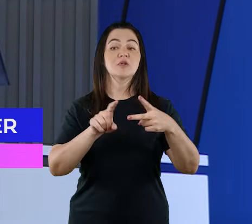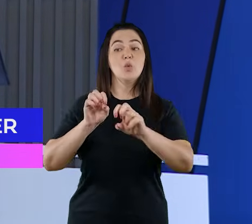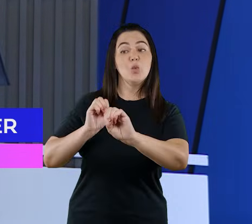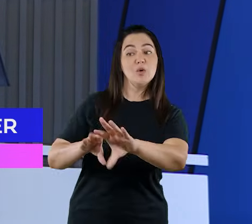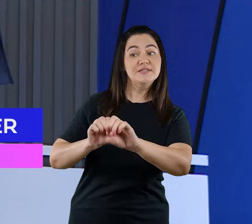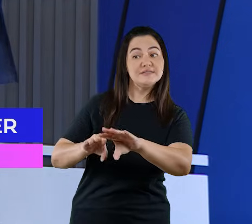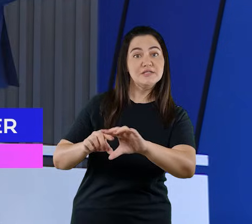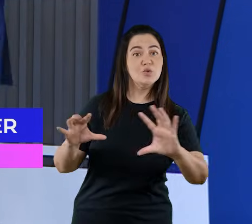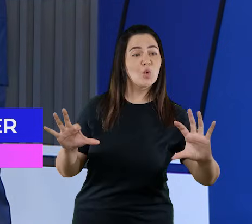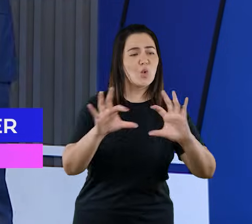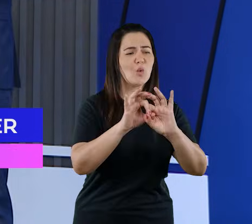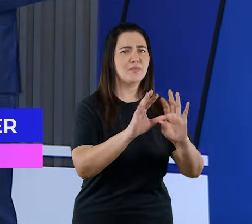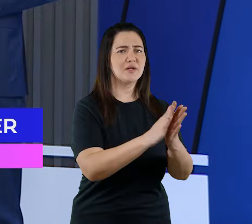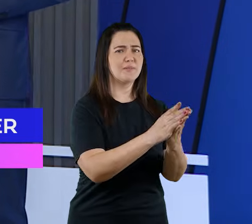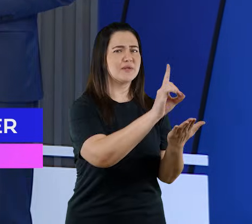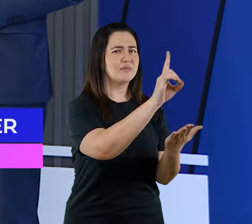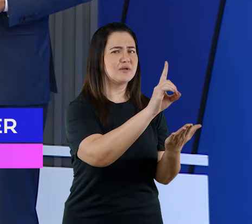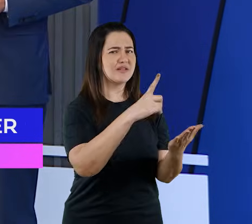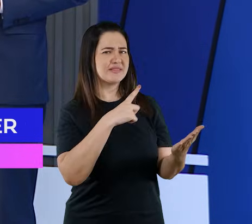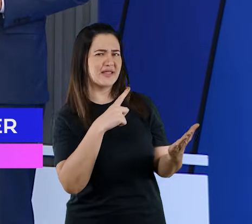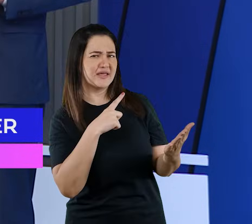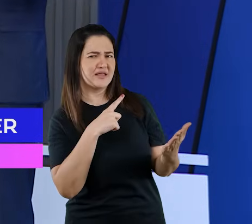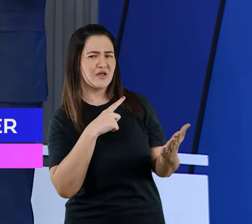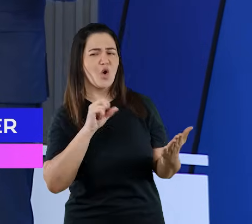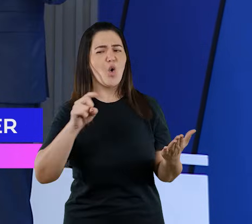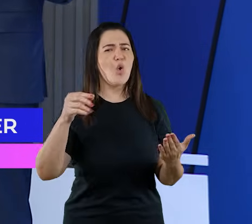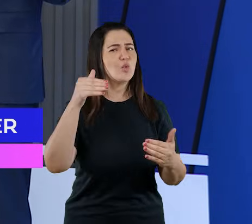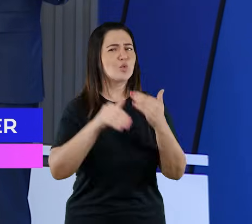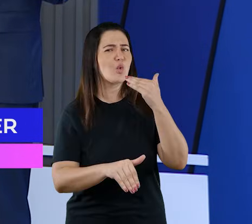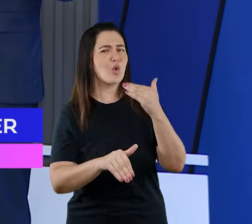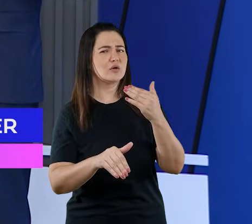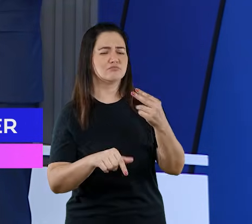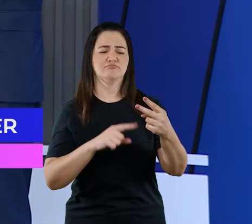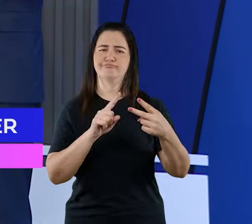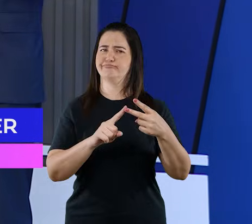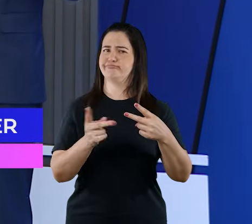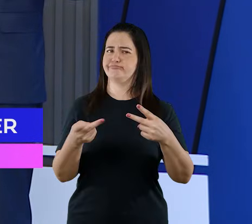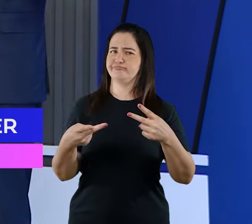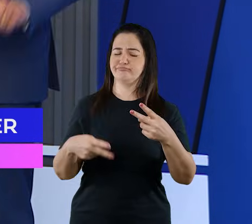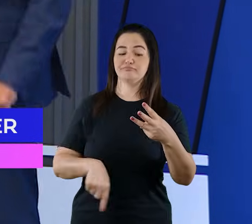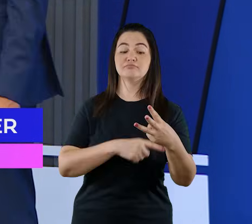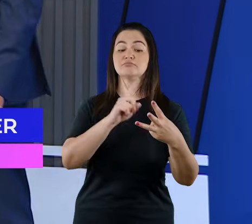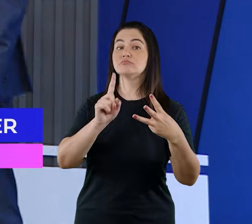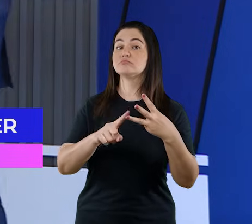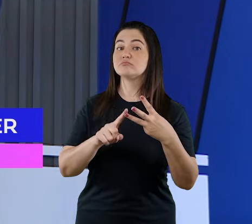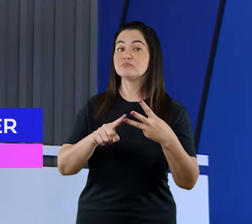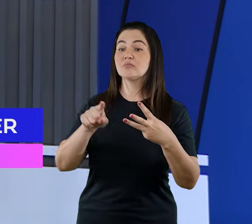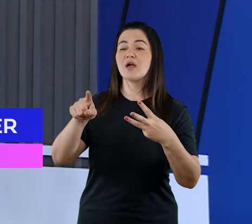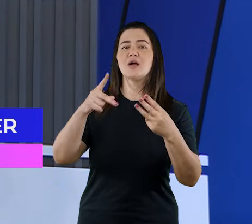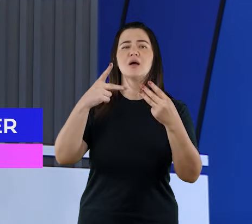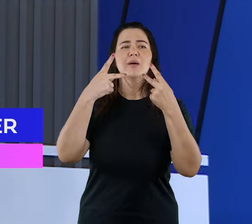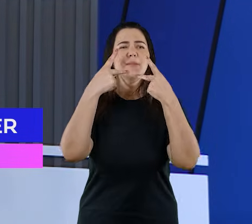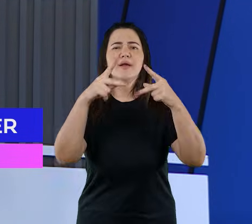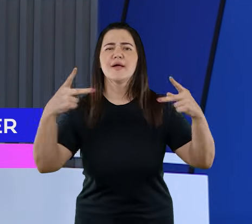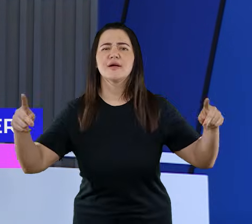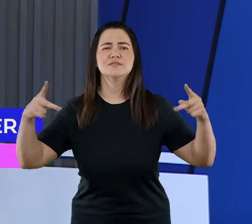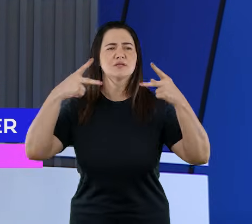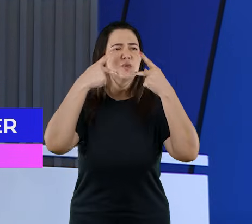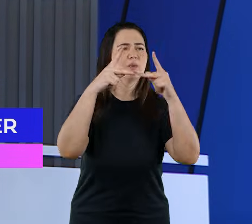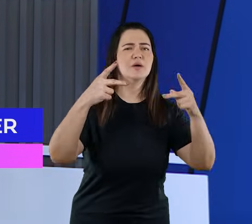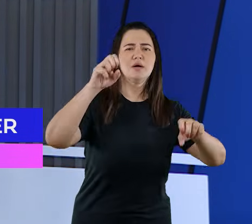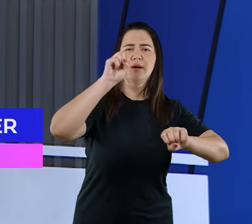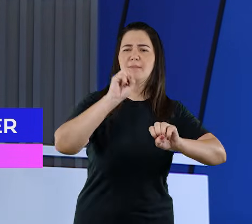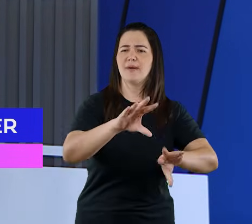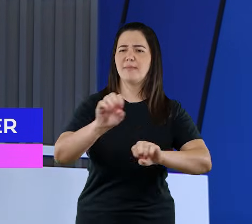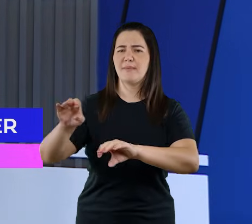seus ensinos estão de acordo com a Bíblia? Tem alguma contradição da Bíblia? Se tem, rejeita. Suas mensagens